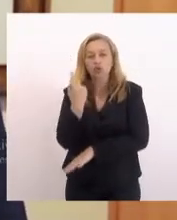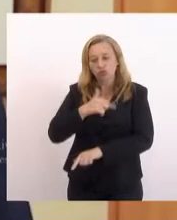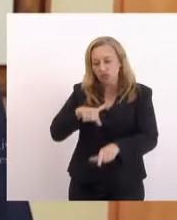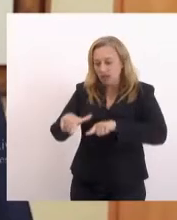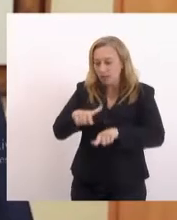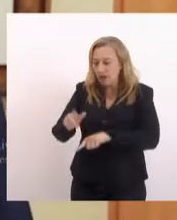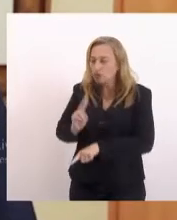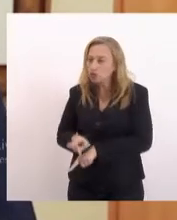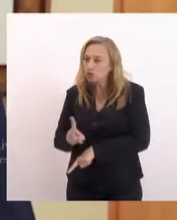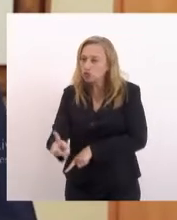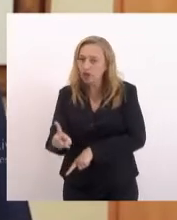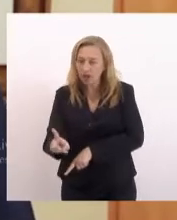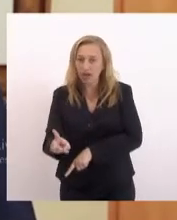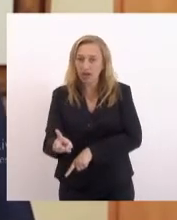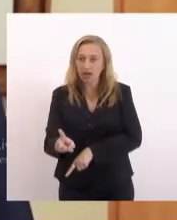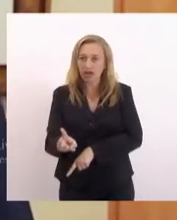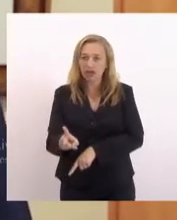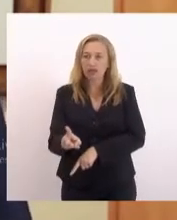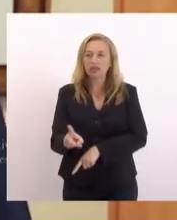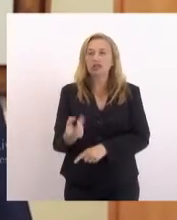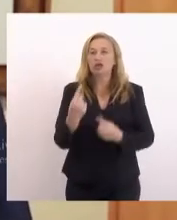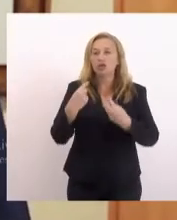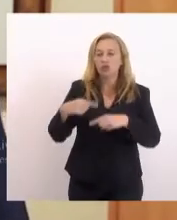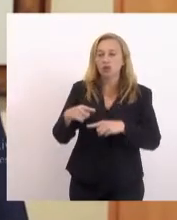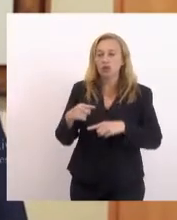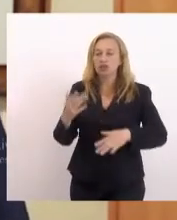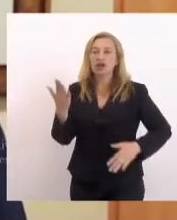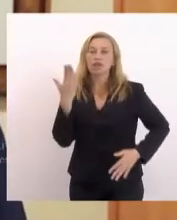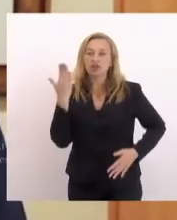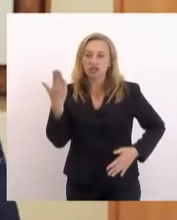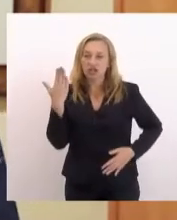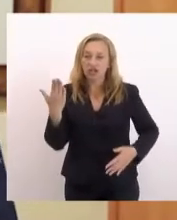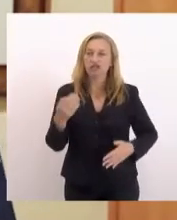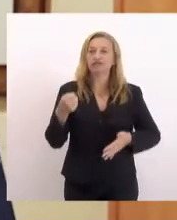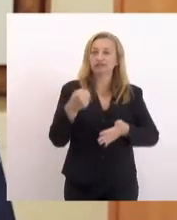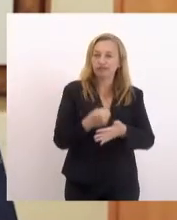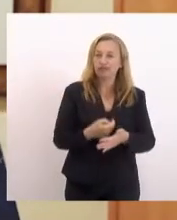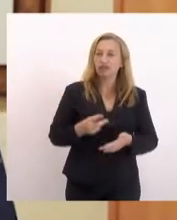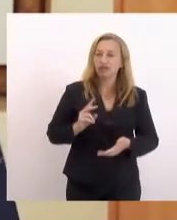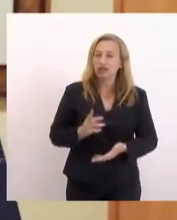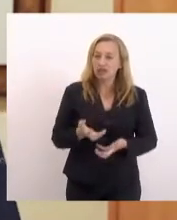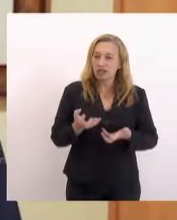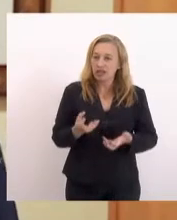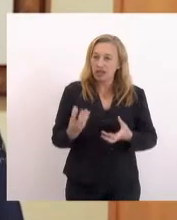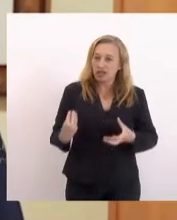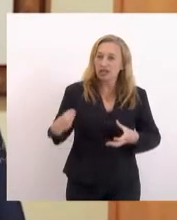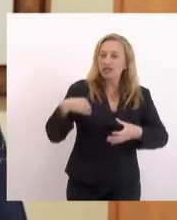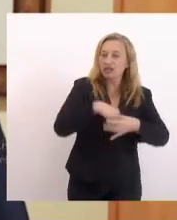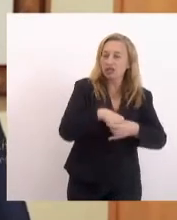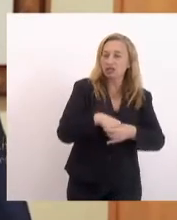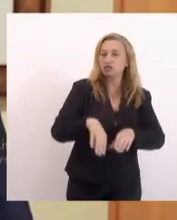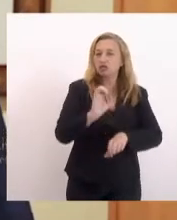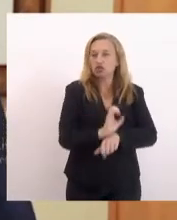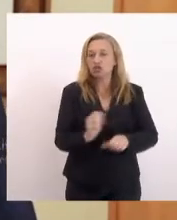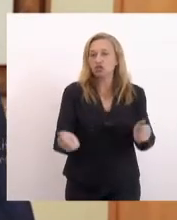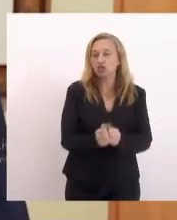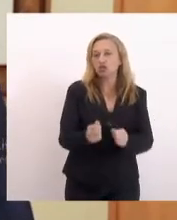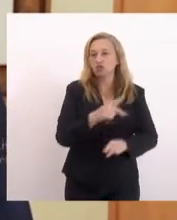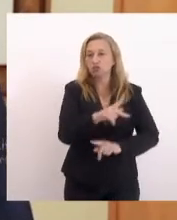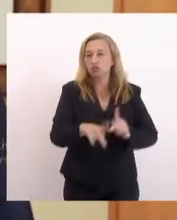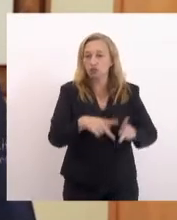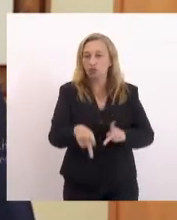continuará incansável pelo combate à criminalidade que insiste em segregar o nosso Estado e a população.